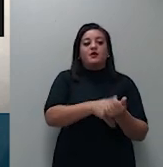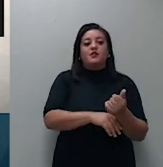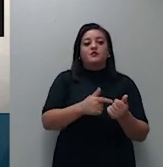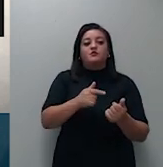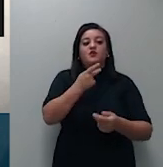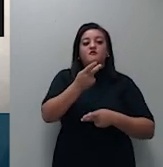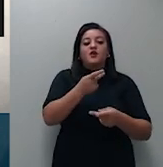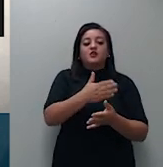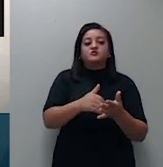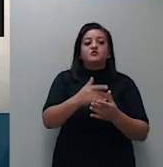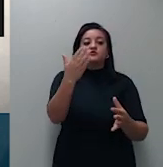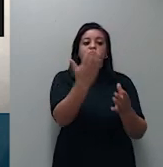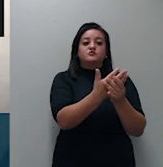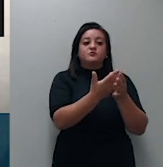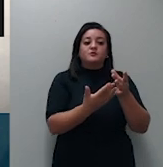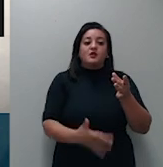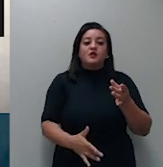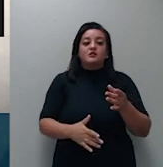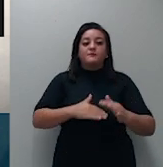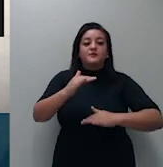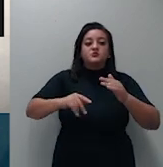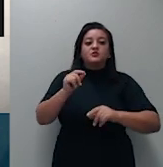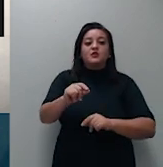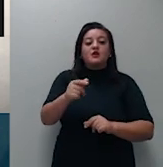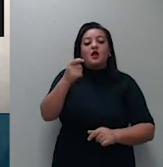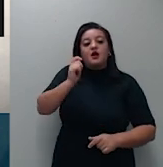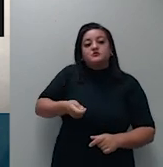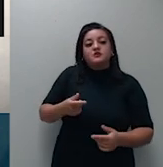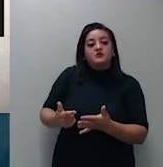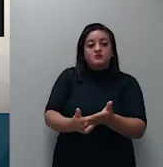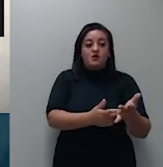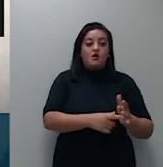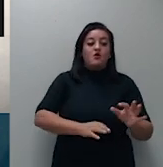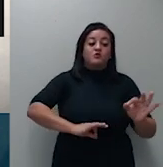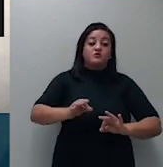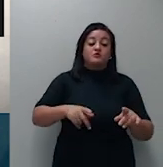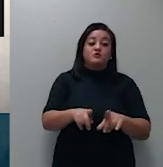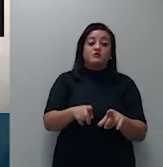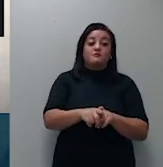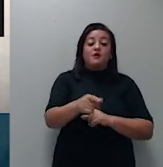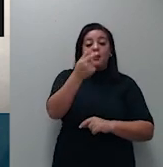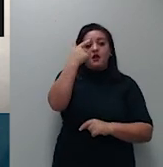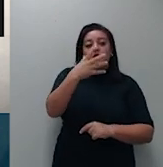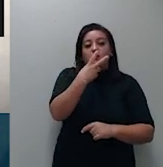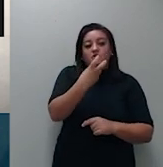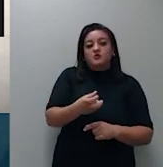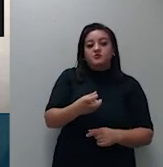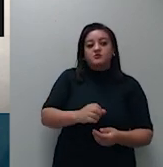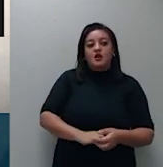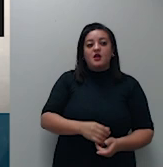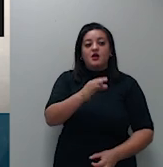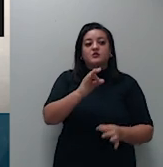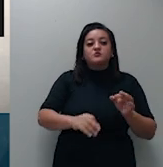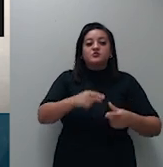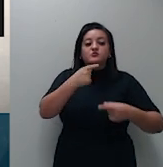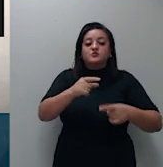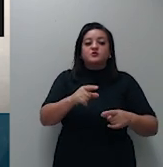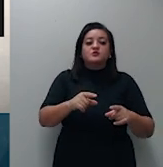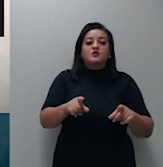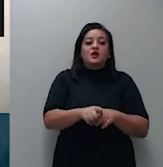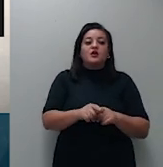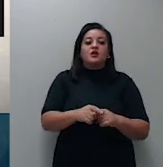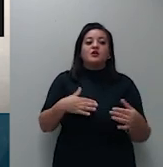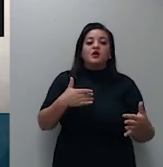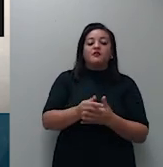não suprida nos embaixo na medida em que a sentença o acordo que a confirmou no ponto reconheceram justo